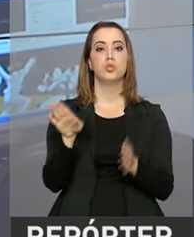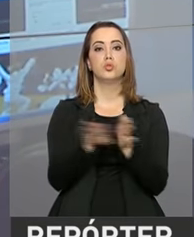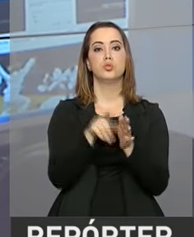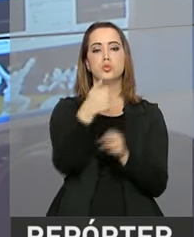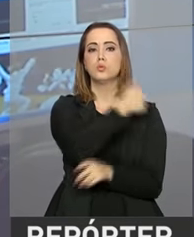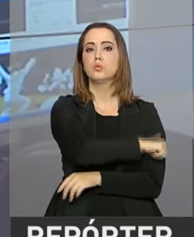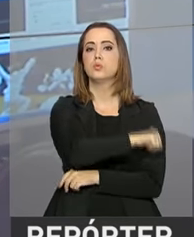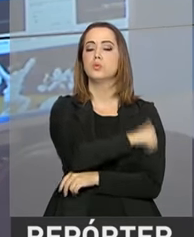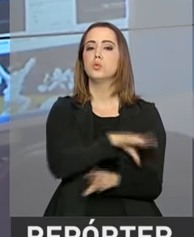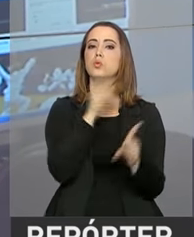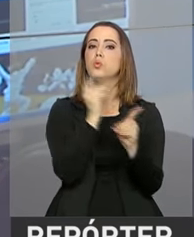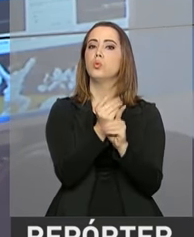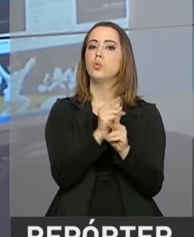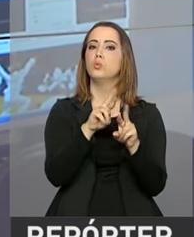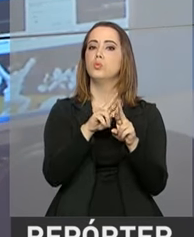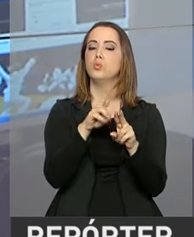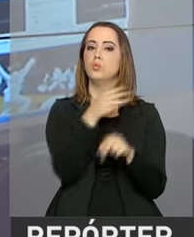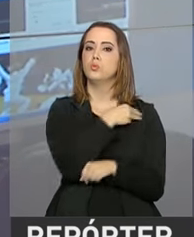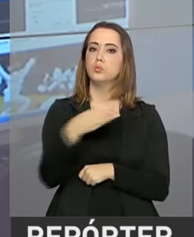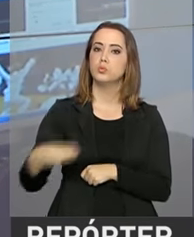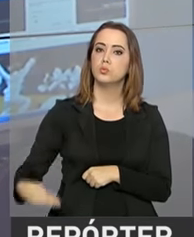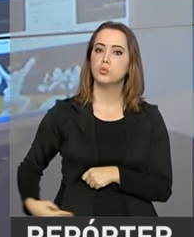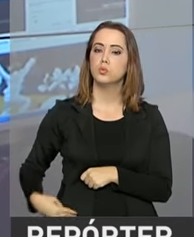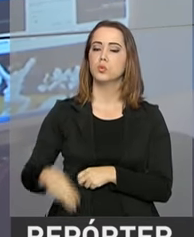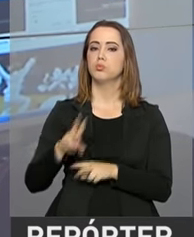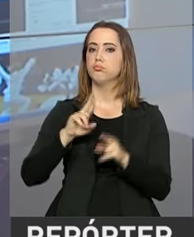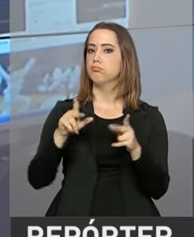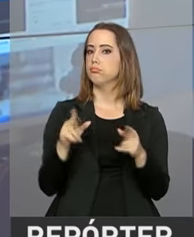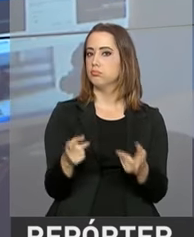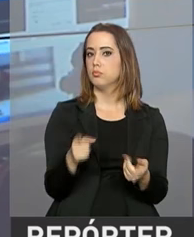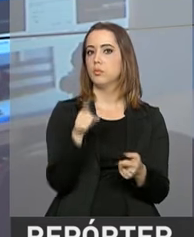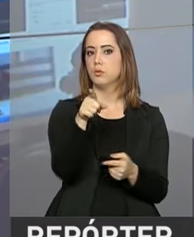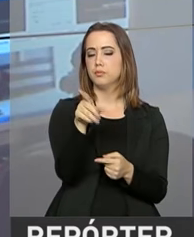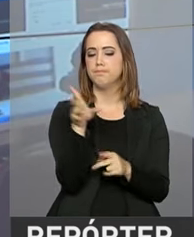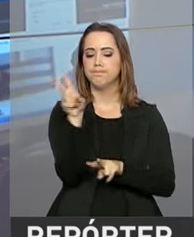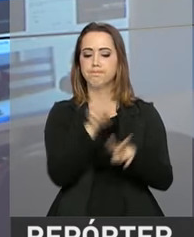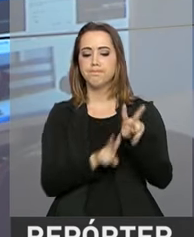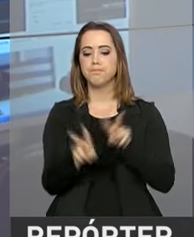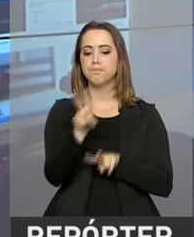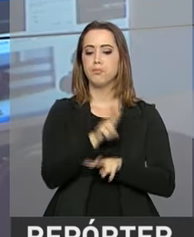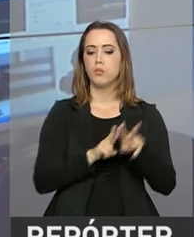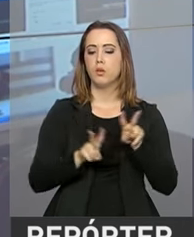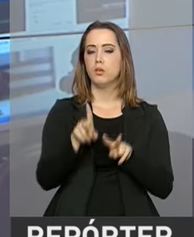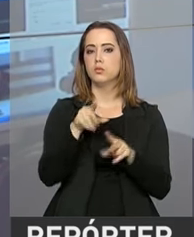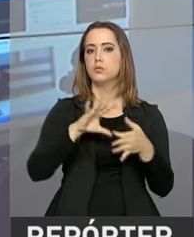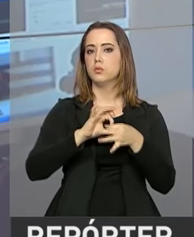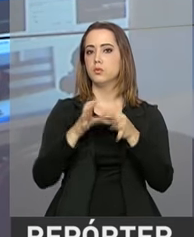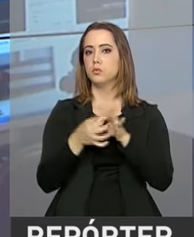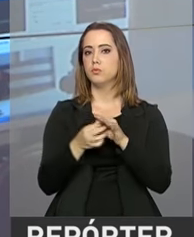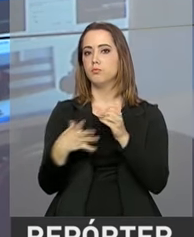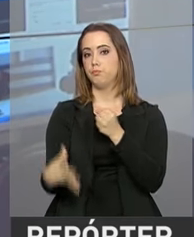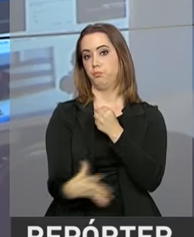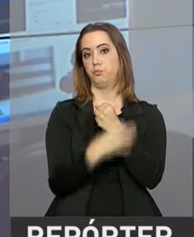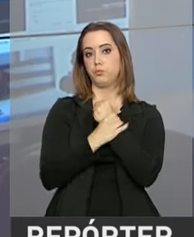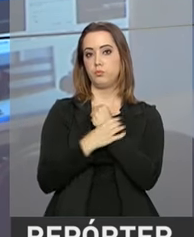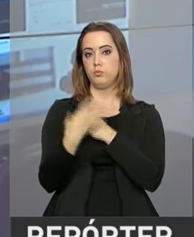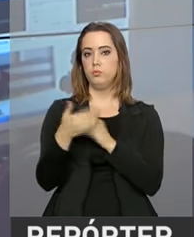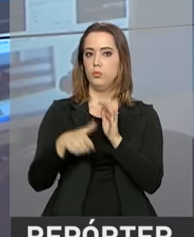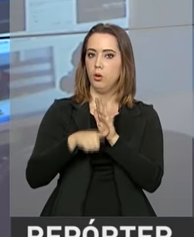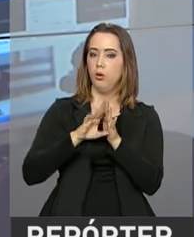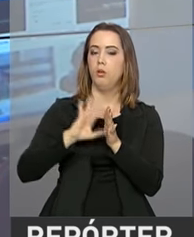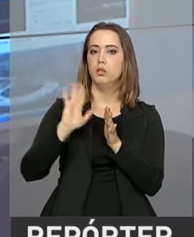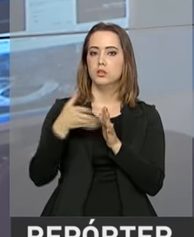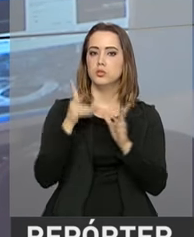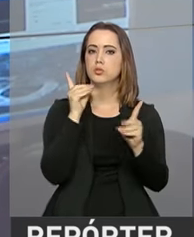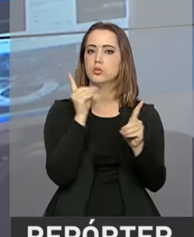encontro com ministros. A ideia é fazer um balanço das Olimpíadas com foco na segurança. Mais cedo, no Palácio do Planalto, Michel Temer se